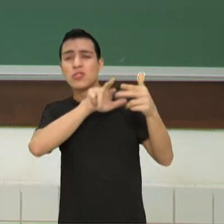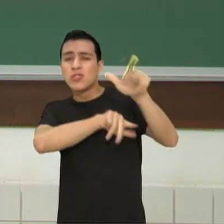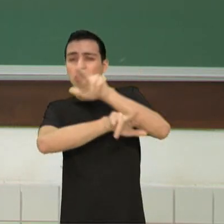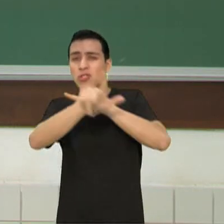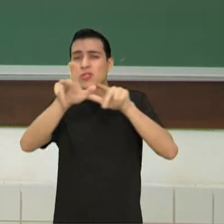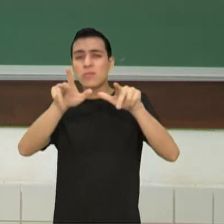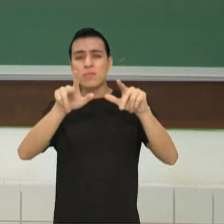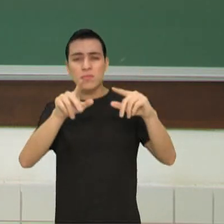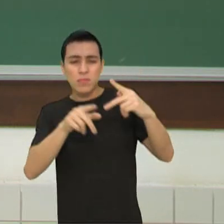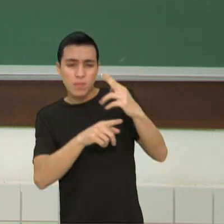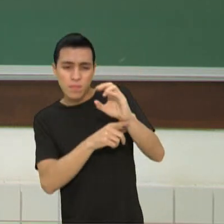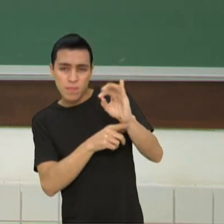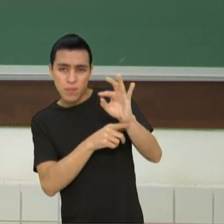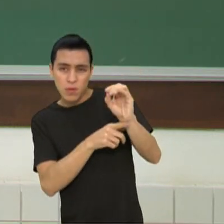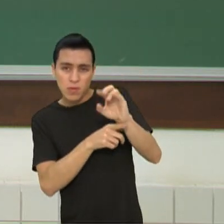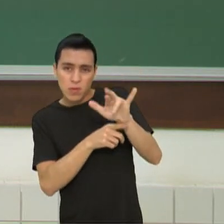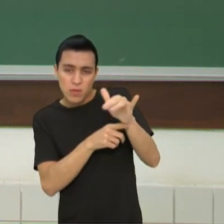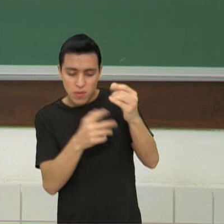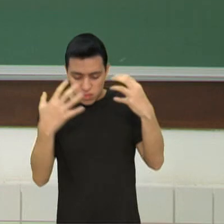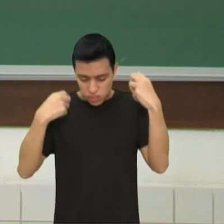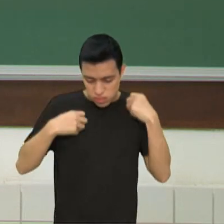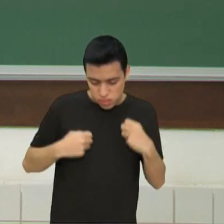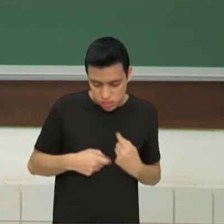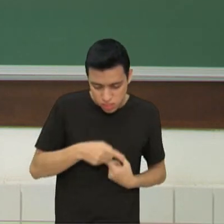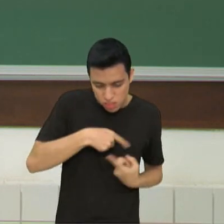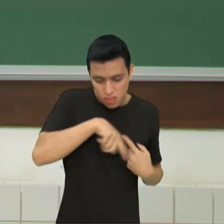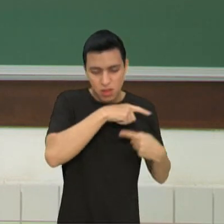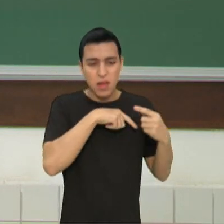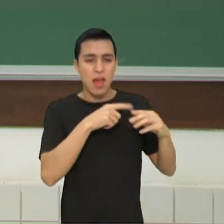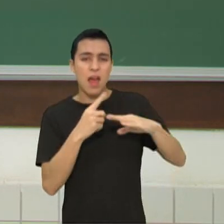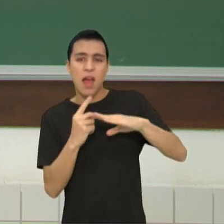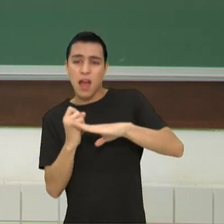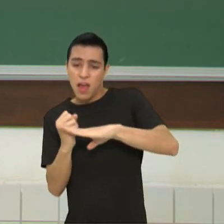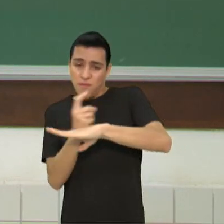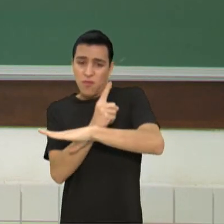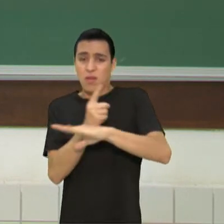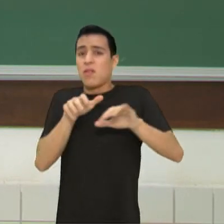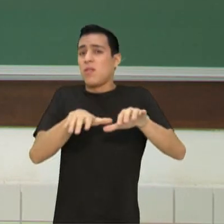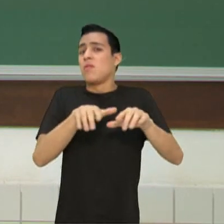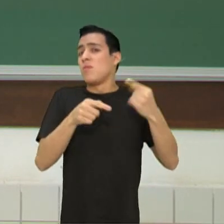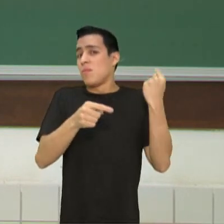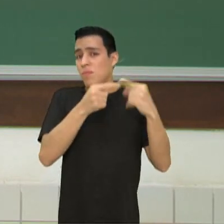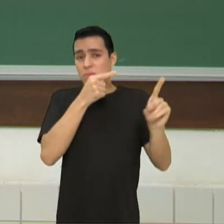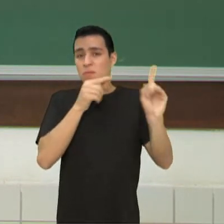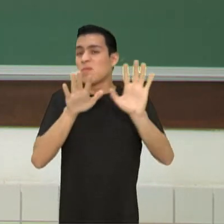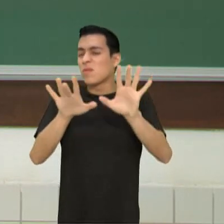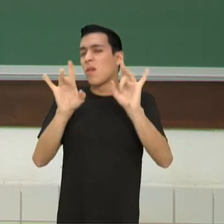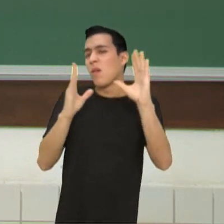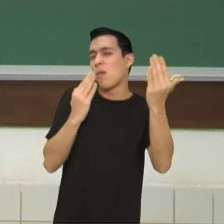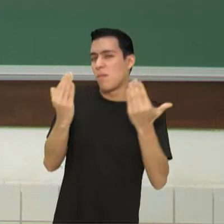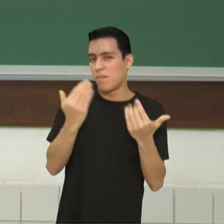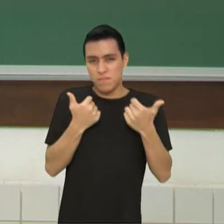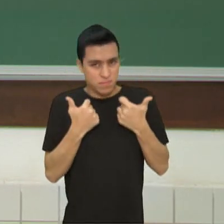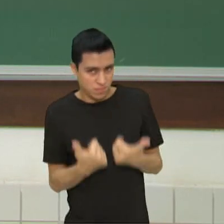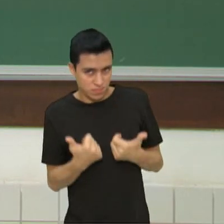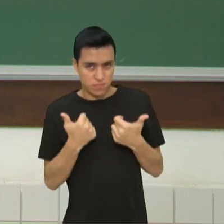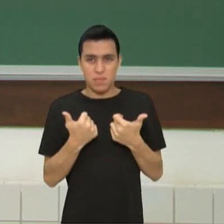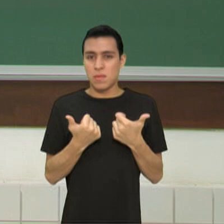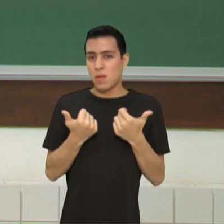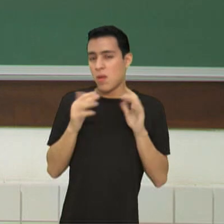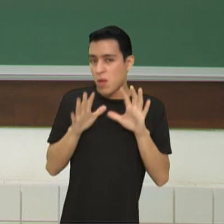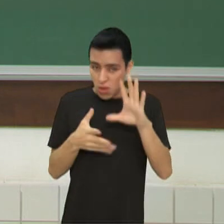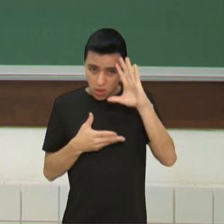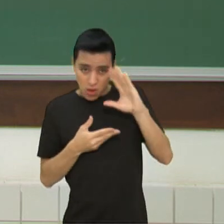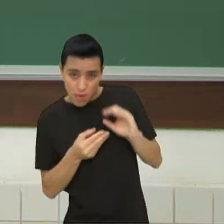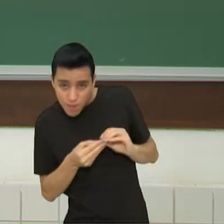foram se adaptando a viver juntos. Não é o que a evolução diz, só estou fazendo uma comparação para vocês. Cuidado com isso, hein? Olha a